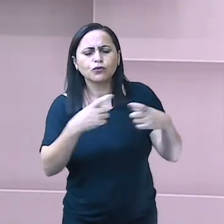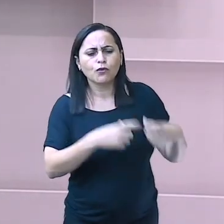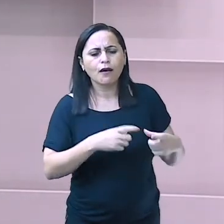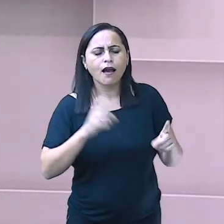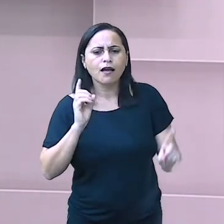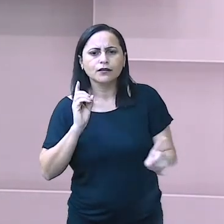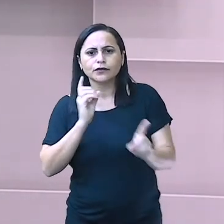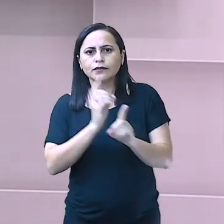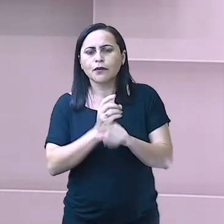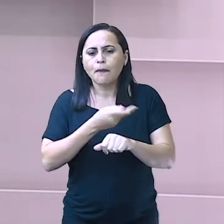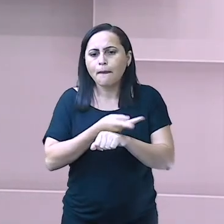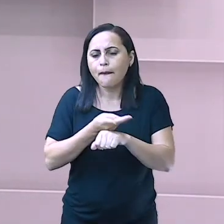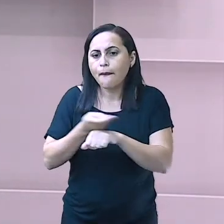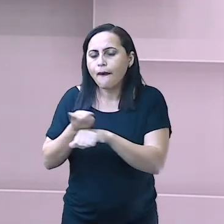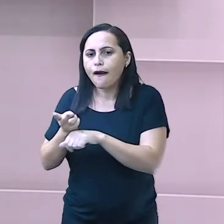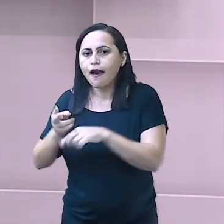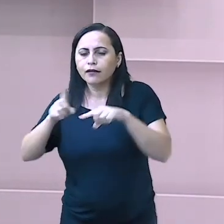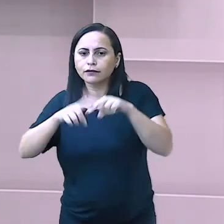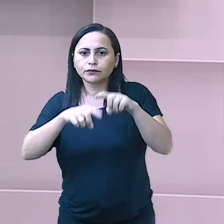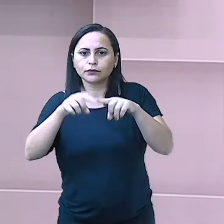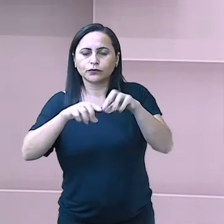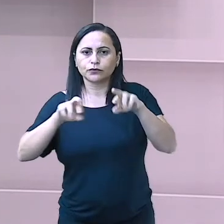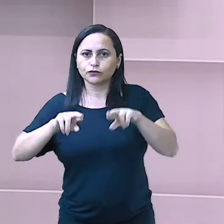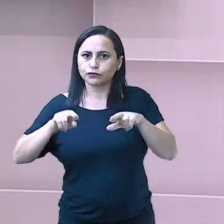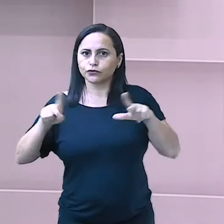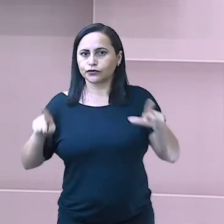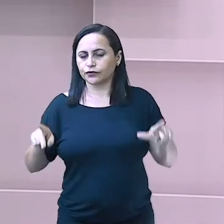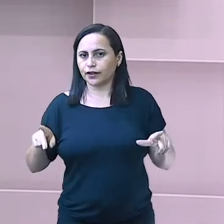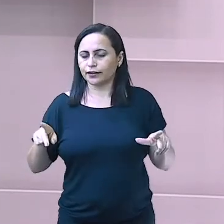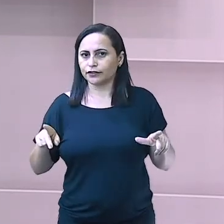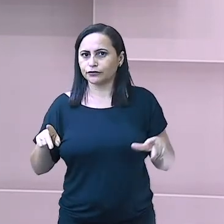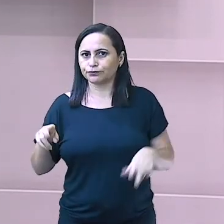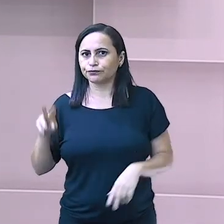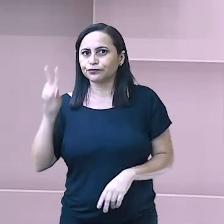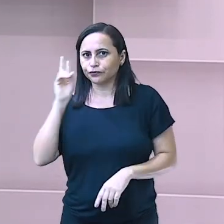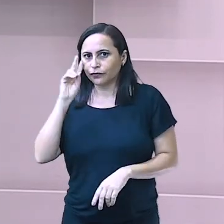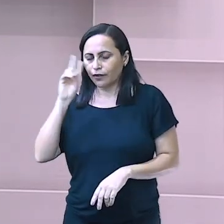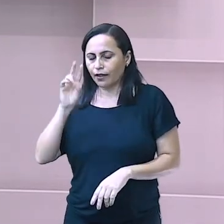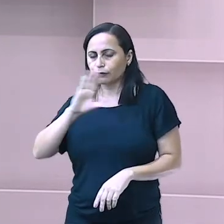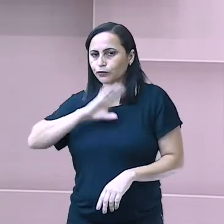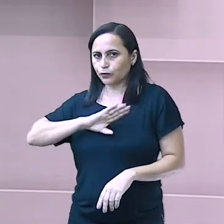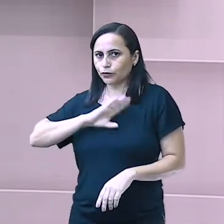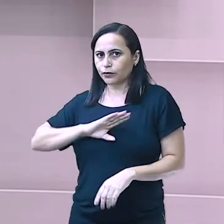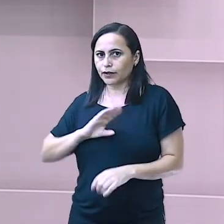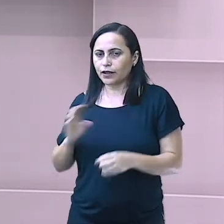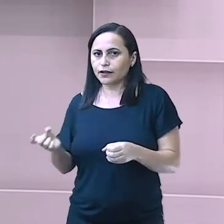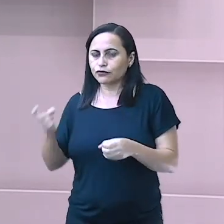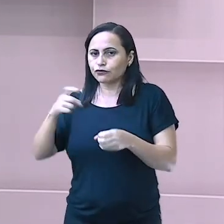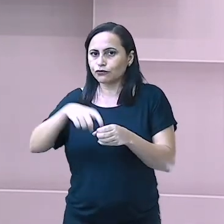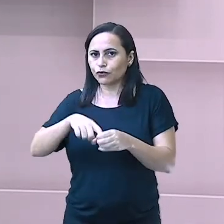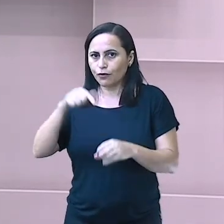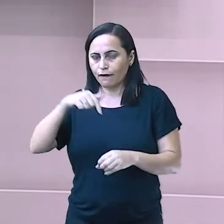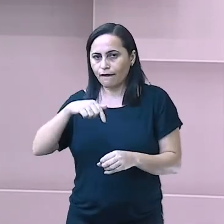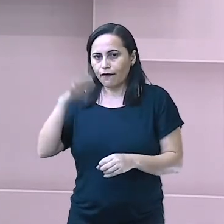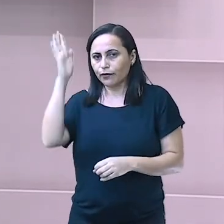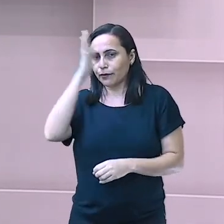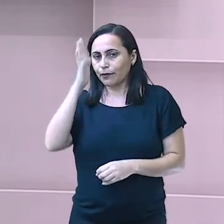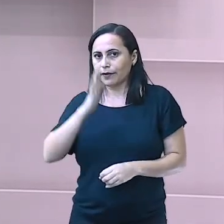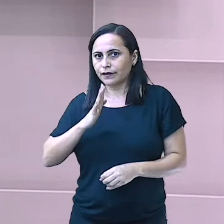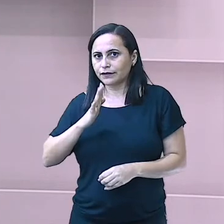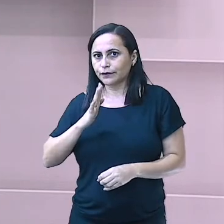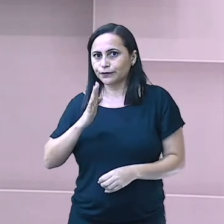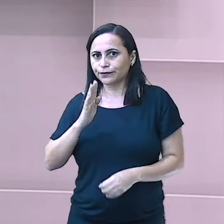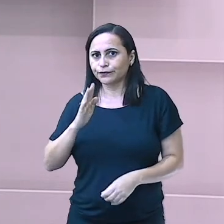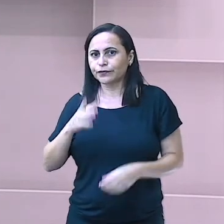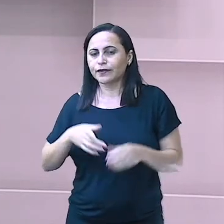resgatando novamente na história quando os portugueses veio a caminho do Brasil e a ideia era ir para a Índia,